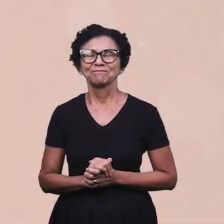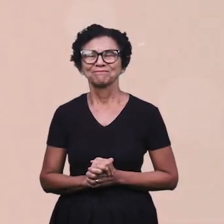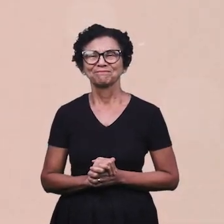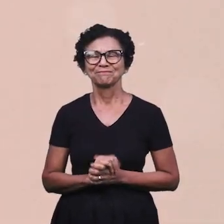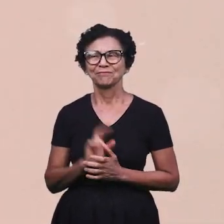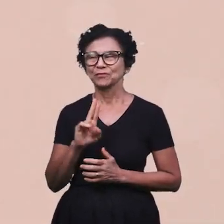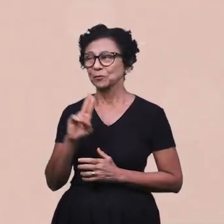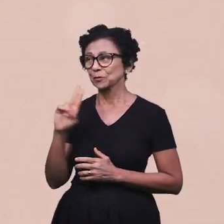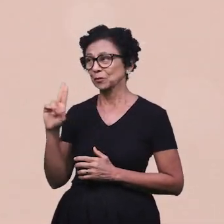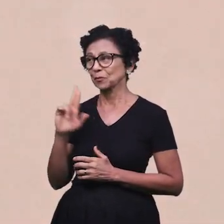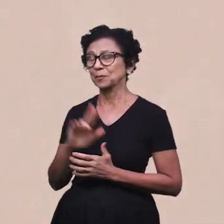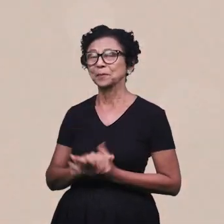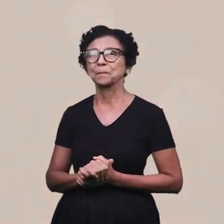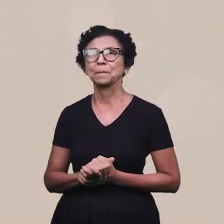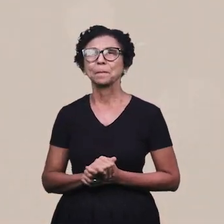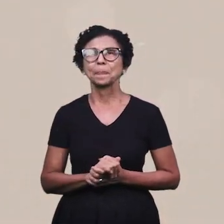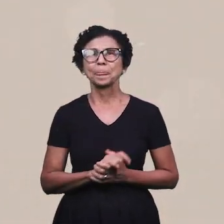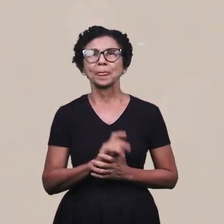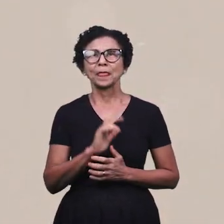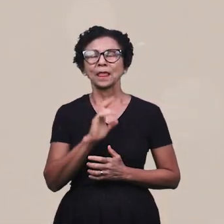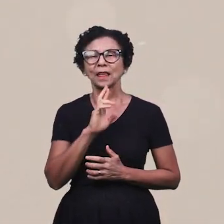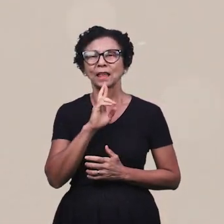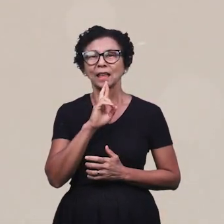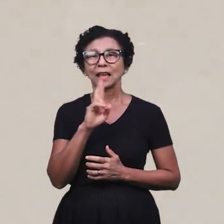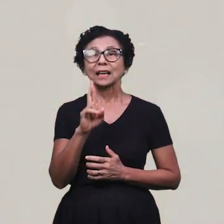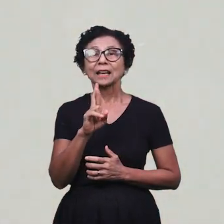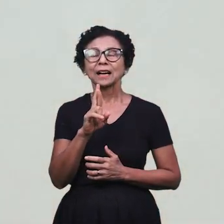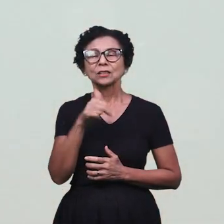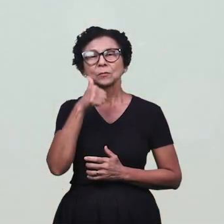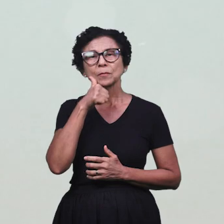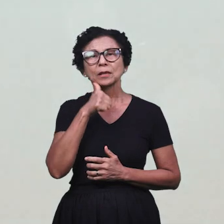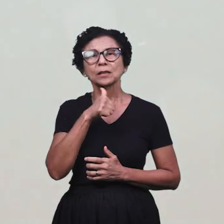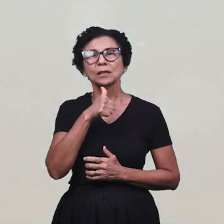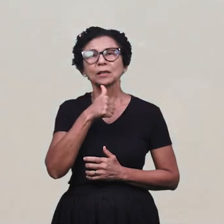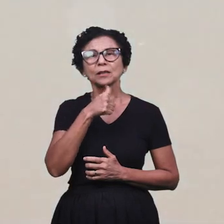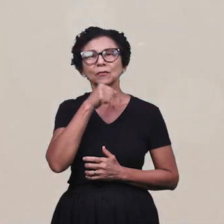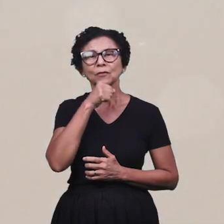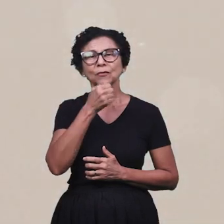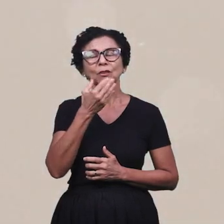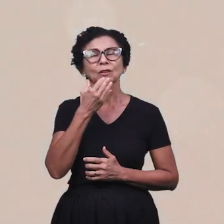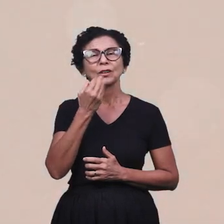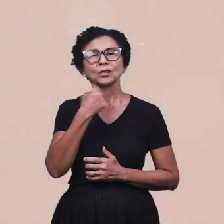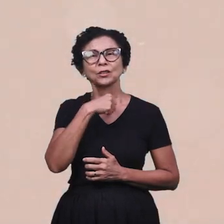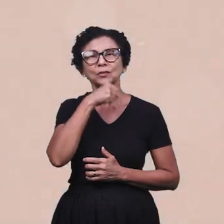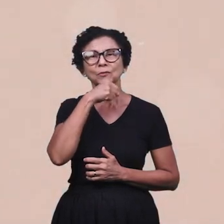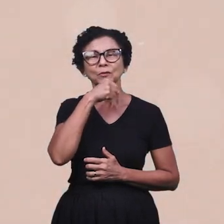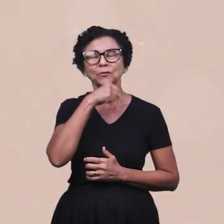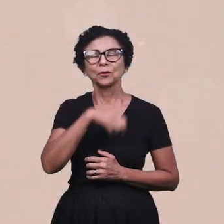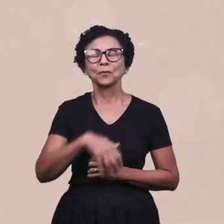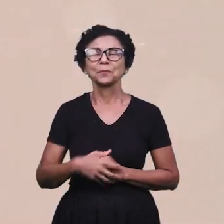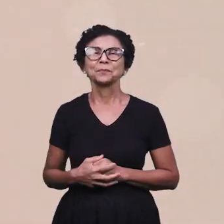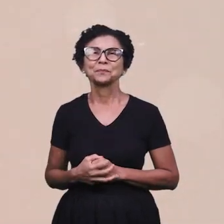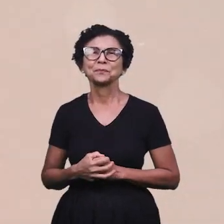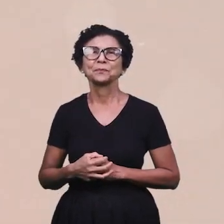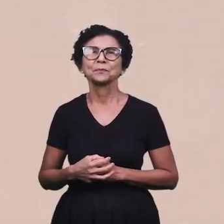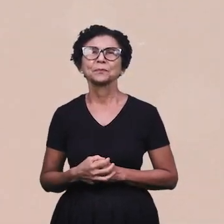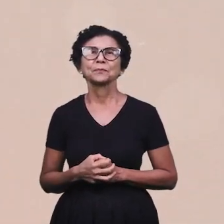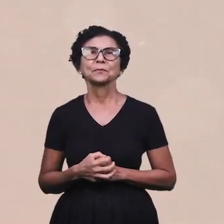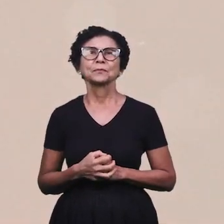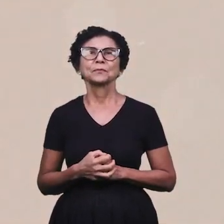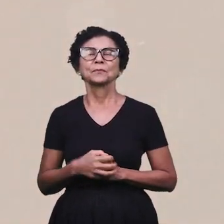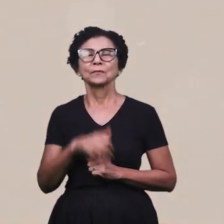Paulo Henrique. E gostaríamos de mandar um recado para nossos avós da Igreja de Vila Isabel, Maria Rodrigues de Almeida e Ceide de Almeida.